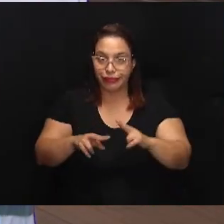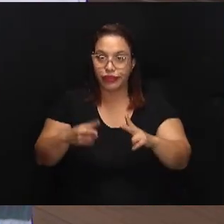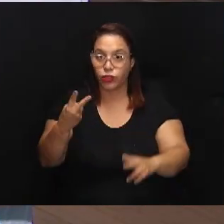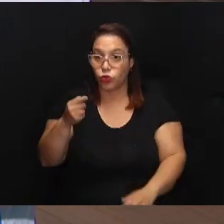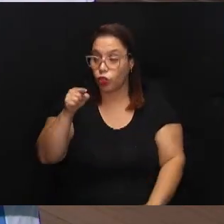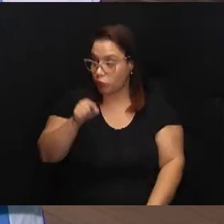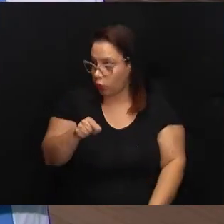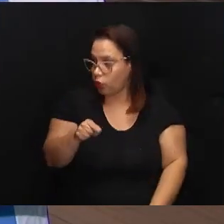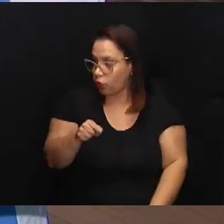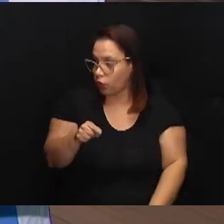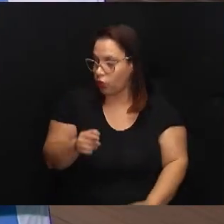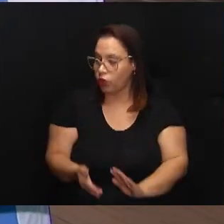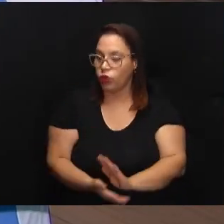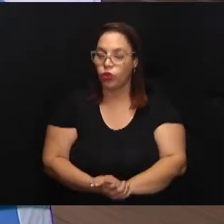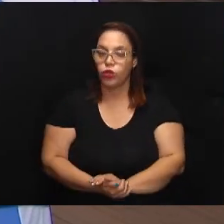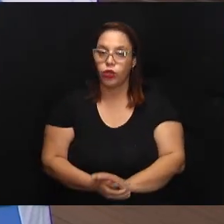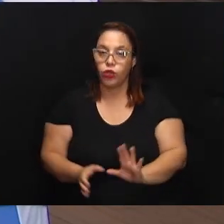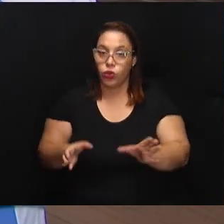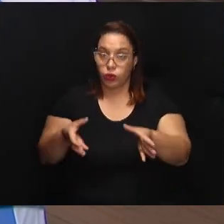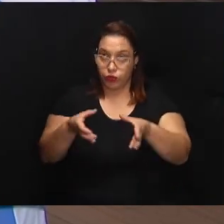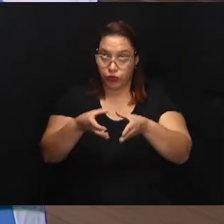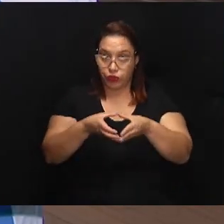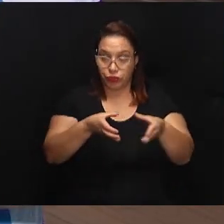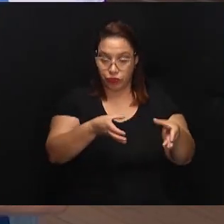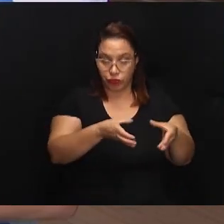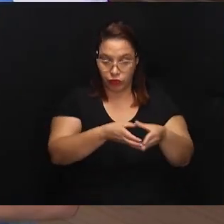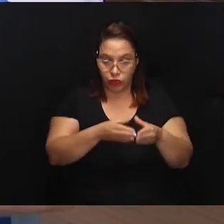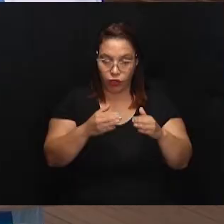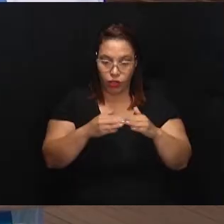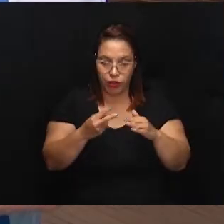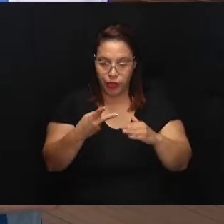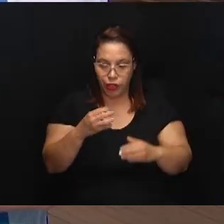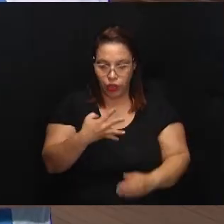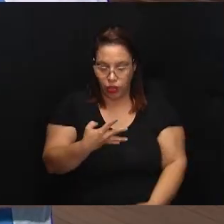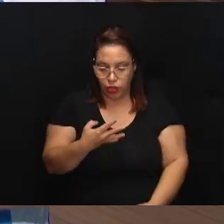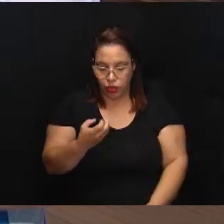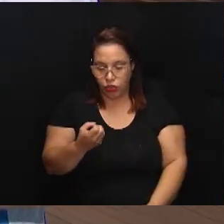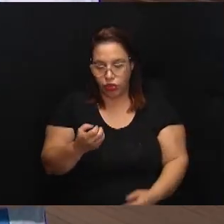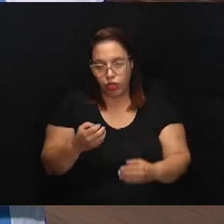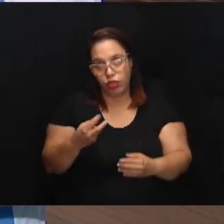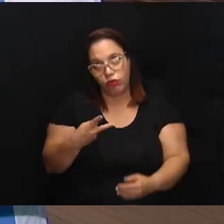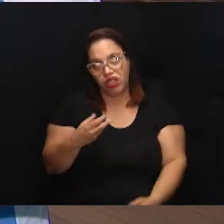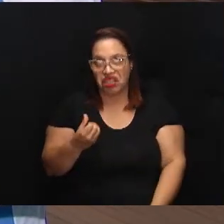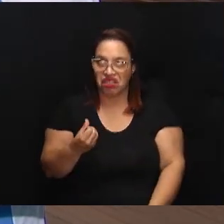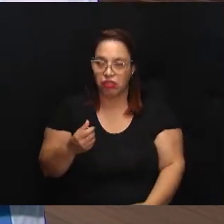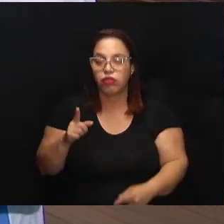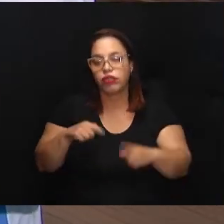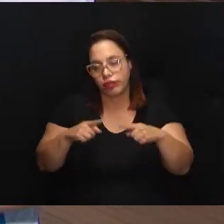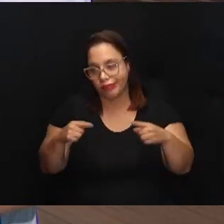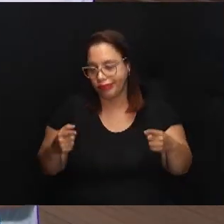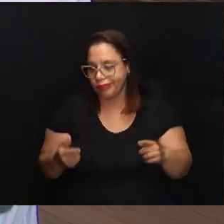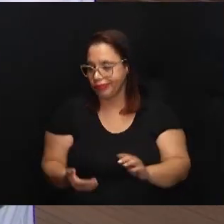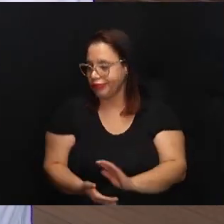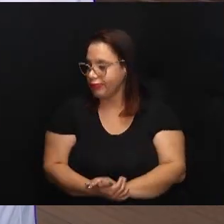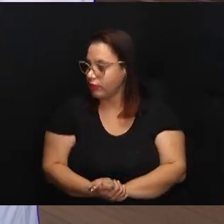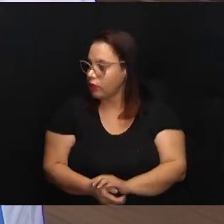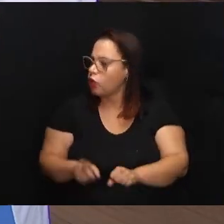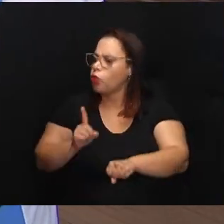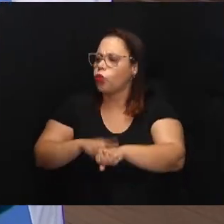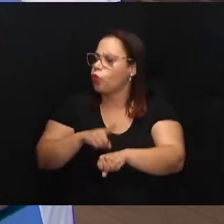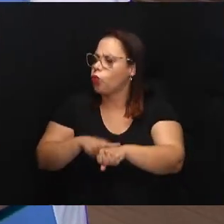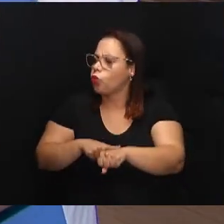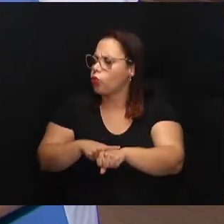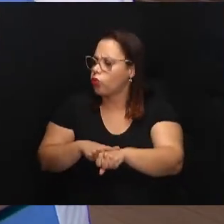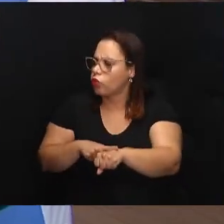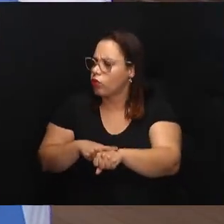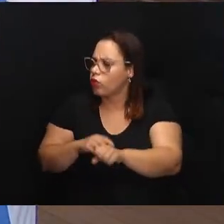2 pontos. Então, as equipes elas estão, né, empatadas 24-24, vai a 26 e assim sucessivamente. Quanto tempo mais ou menos dura